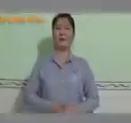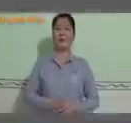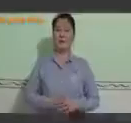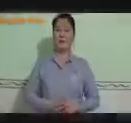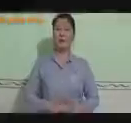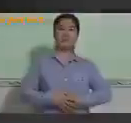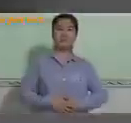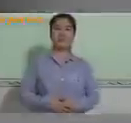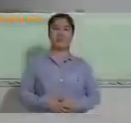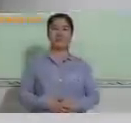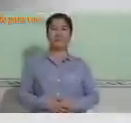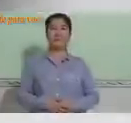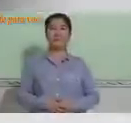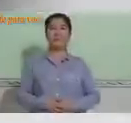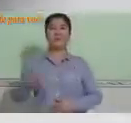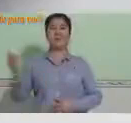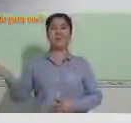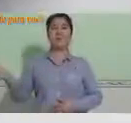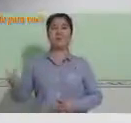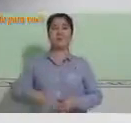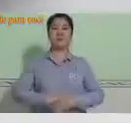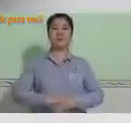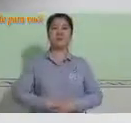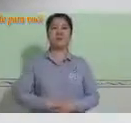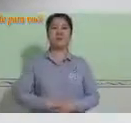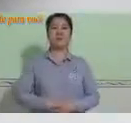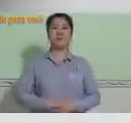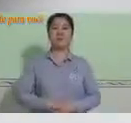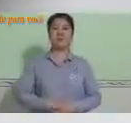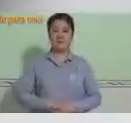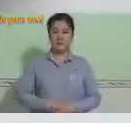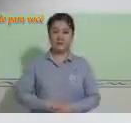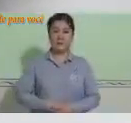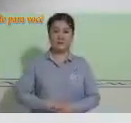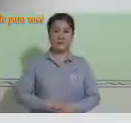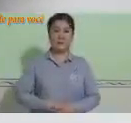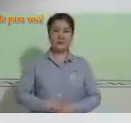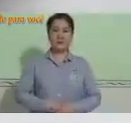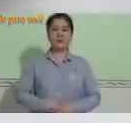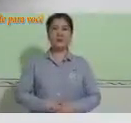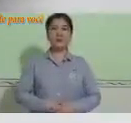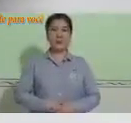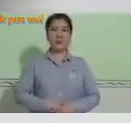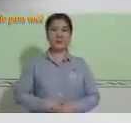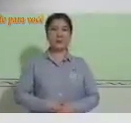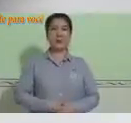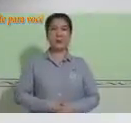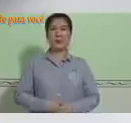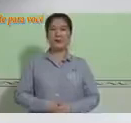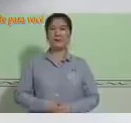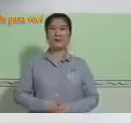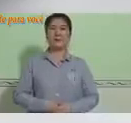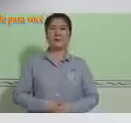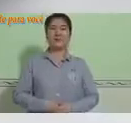Além disso, é feita a avaliação das concentrações da prolactina e dos hormônios tireoidianos, uma vez que também